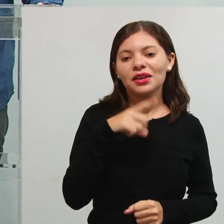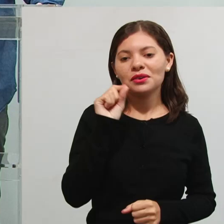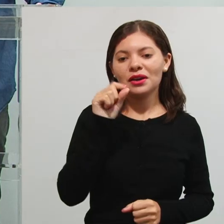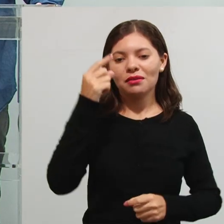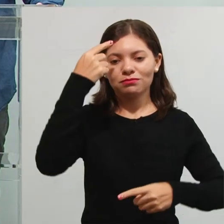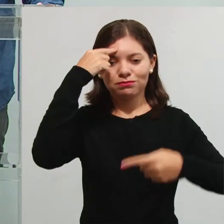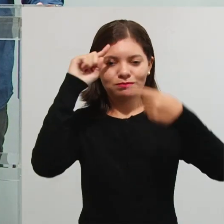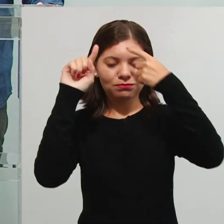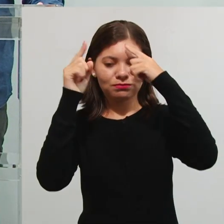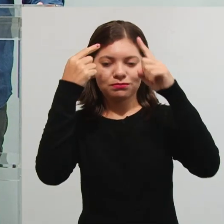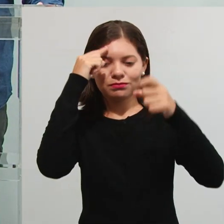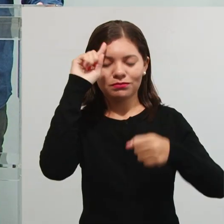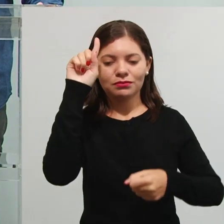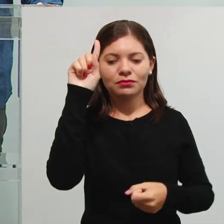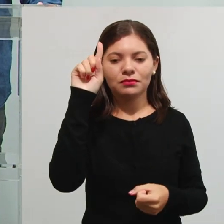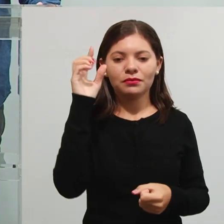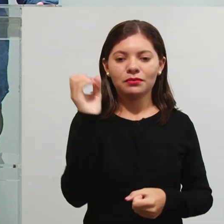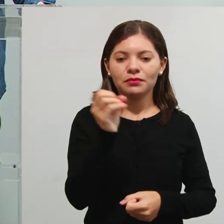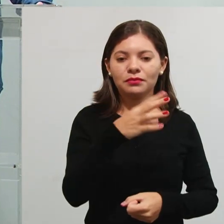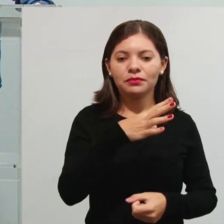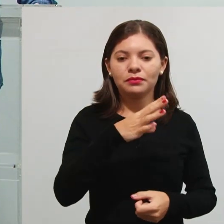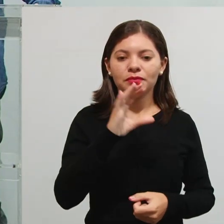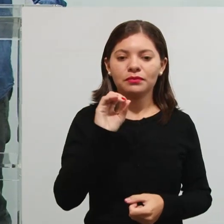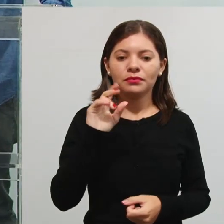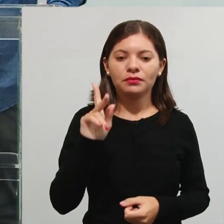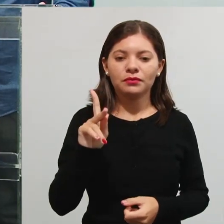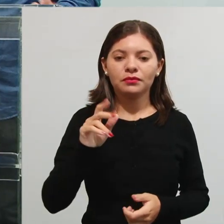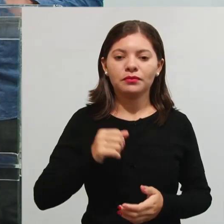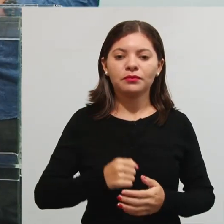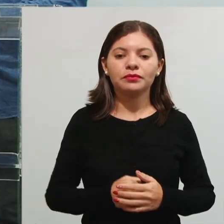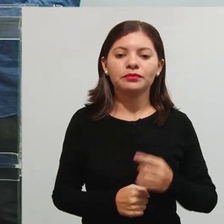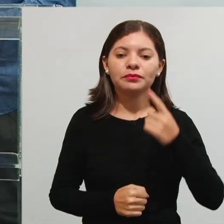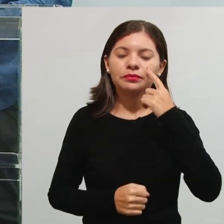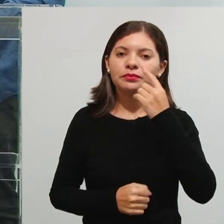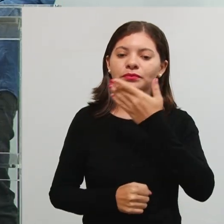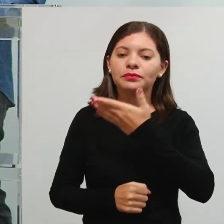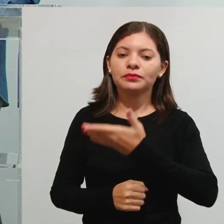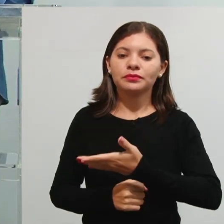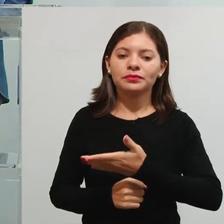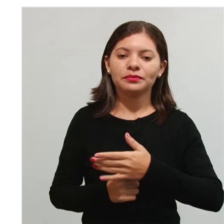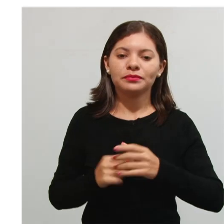criatividade, ideias, inovações, ok? Continuando então,